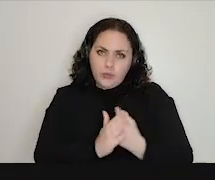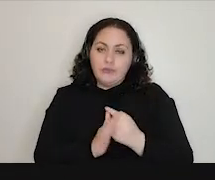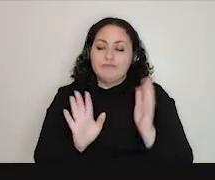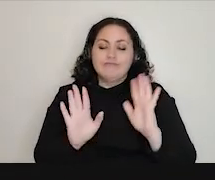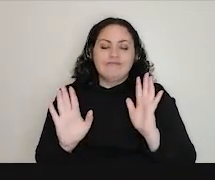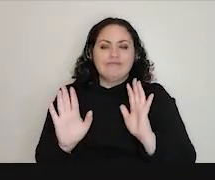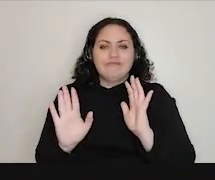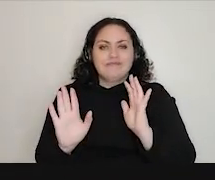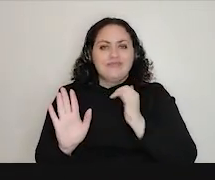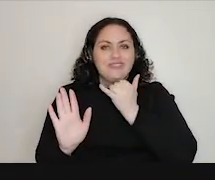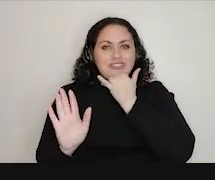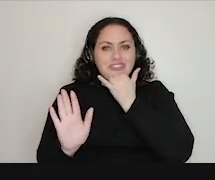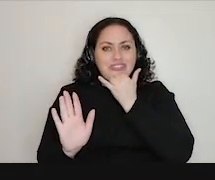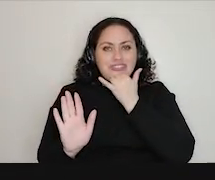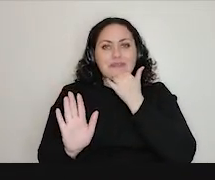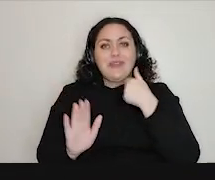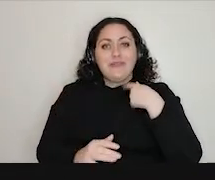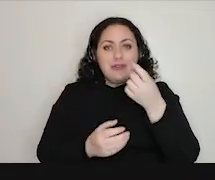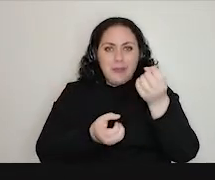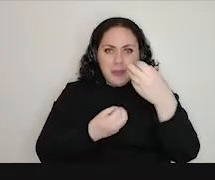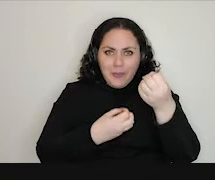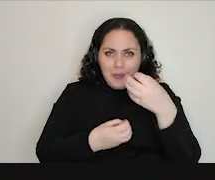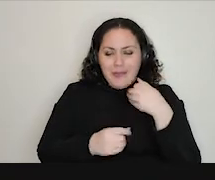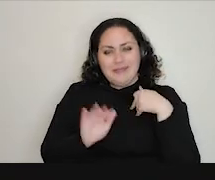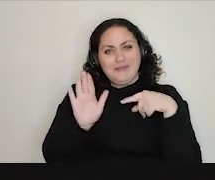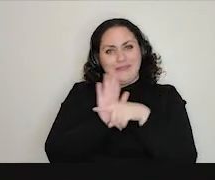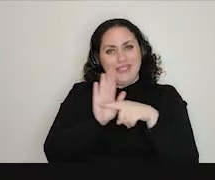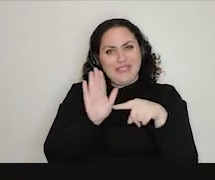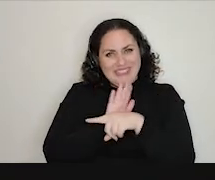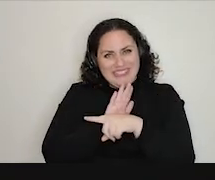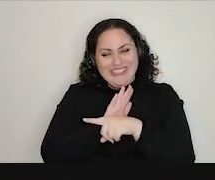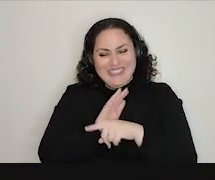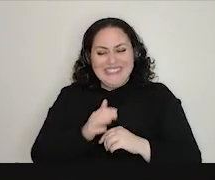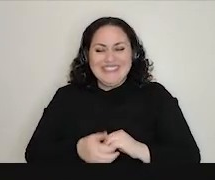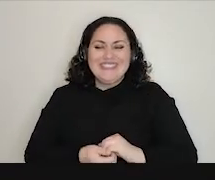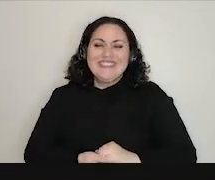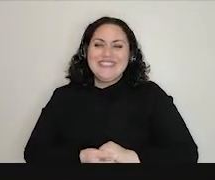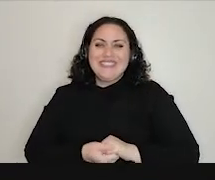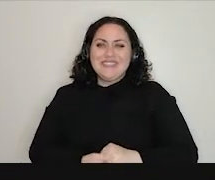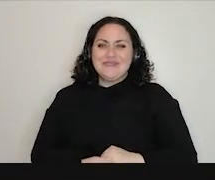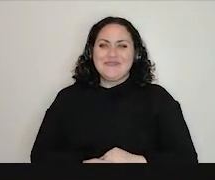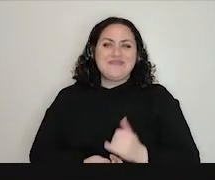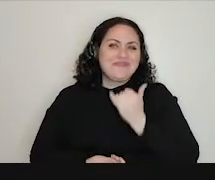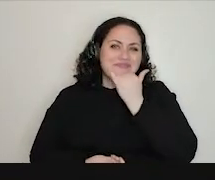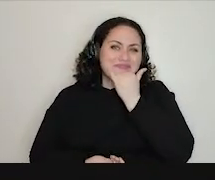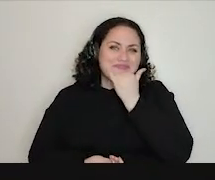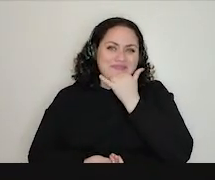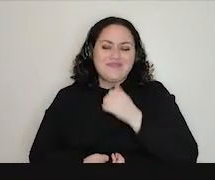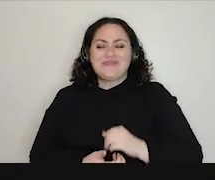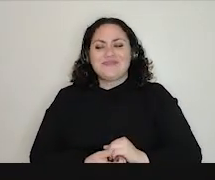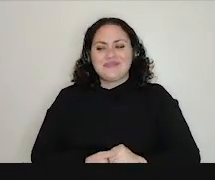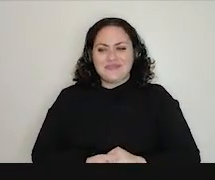fizeram. Eu vou fazer algumas perguntas pro Tiago que vocês fizeram no chat. Desculpa.